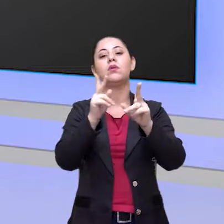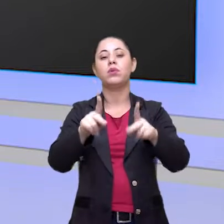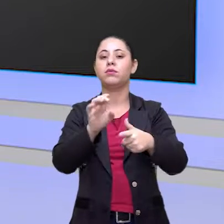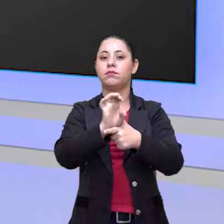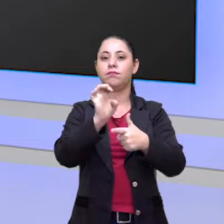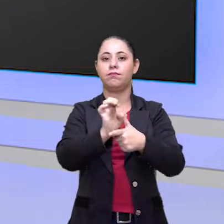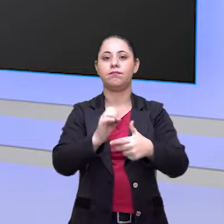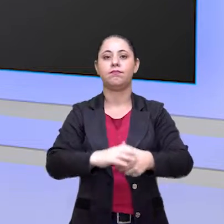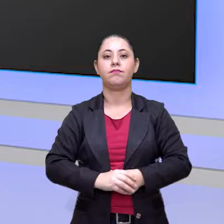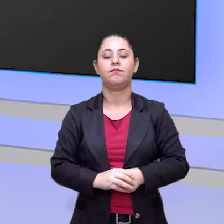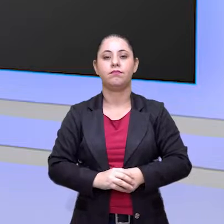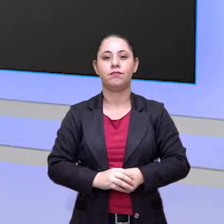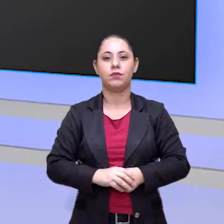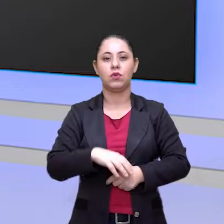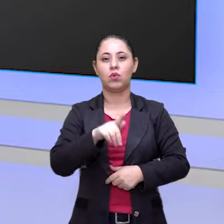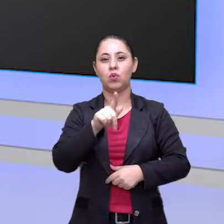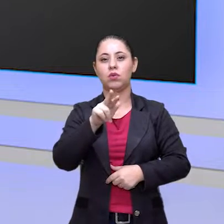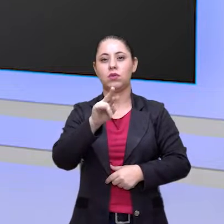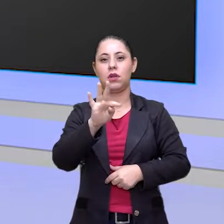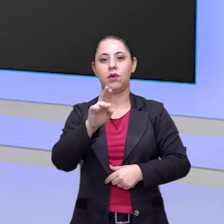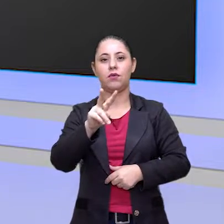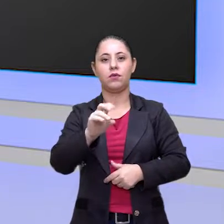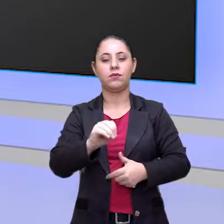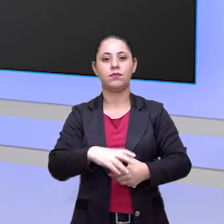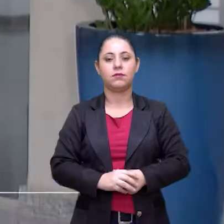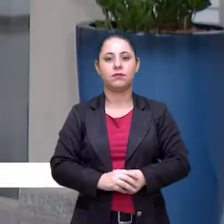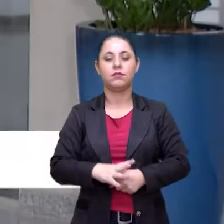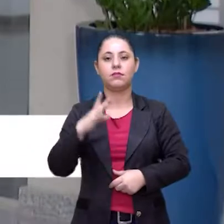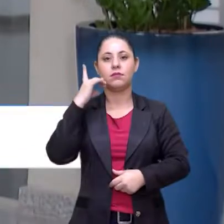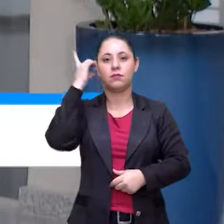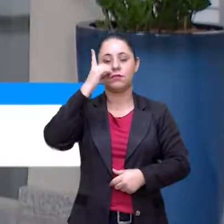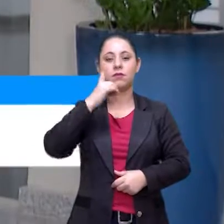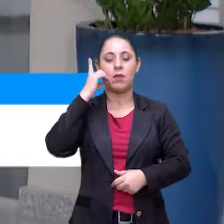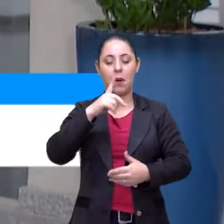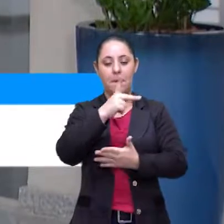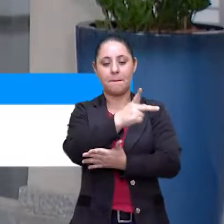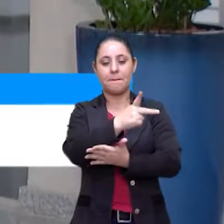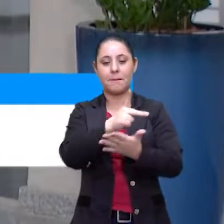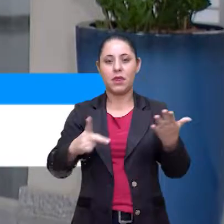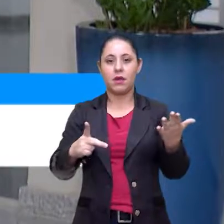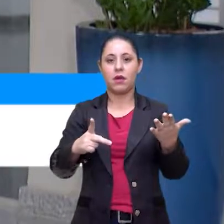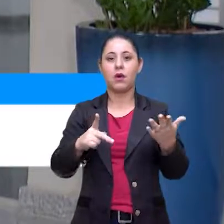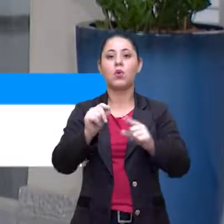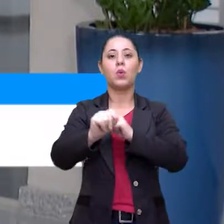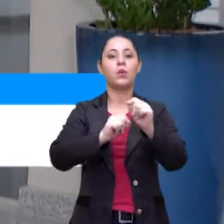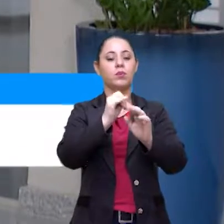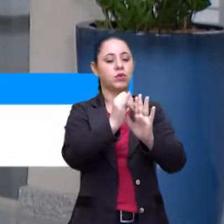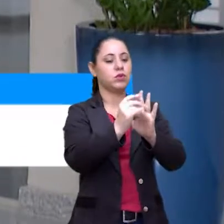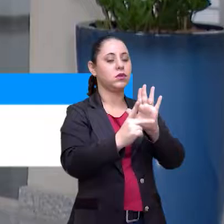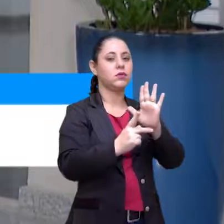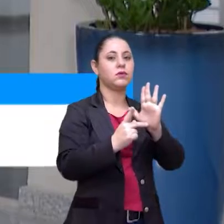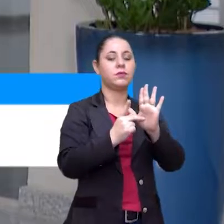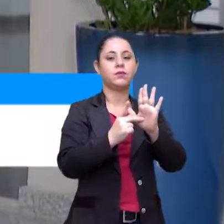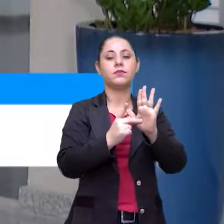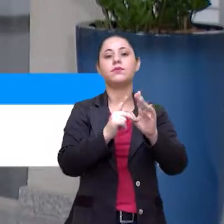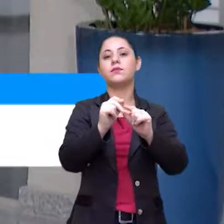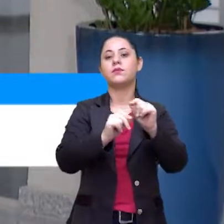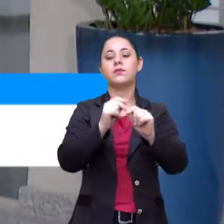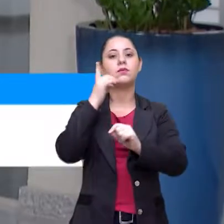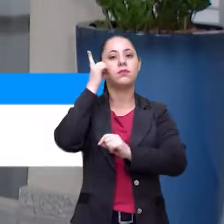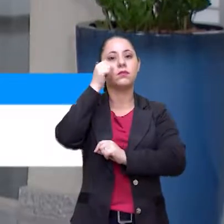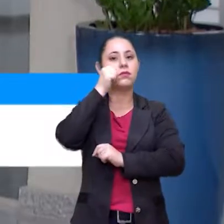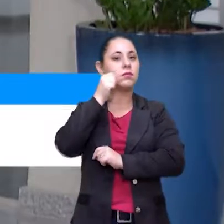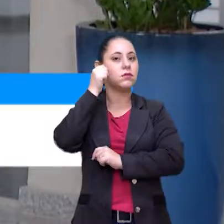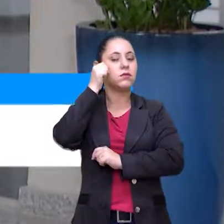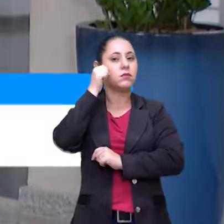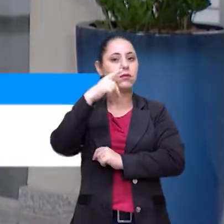escolas públicas estaduais. Gustavo Faques. Deputados emitiram parecer favorável ao projeto de lei de autoria do